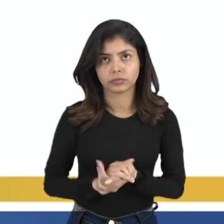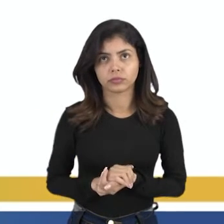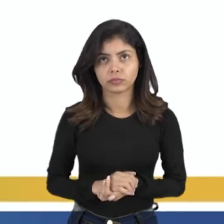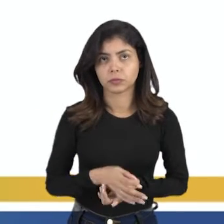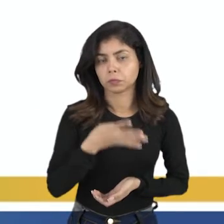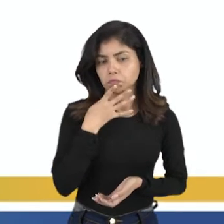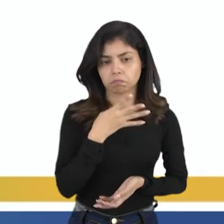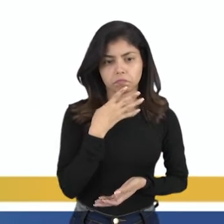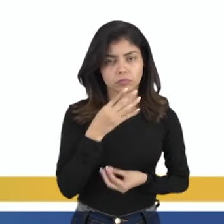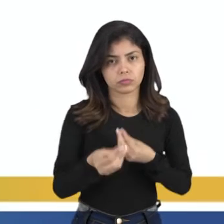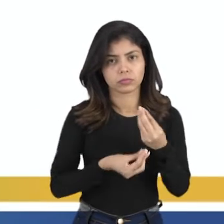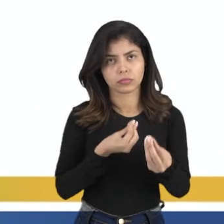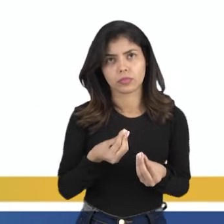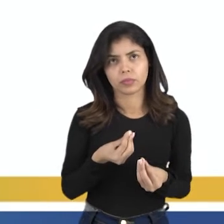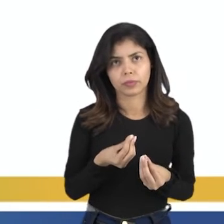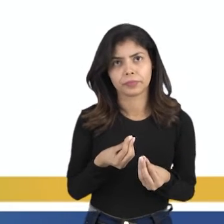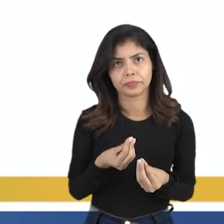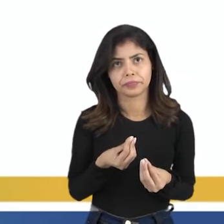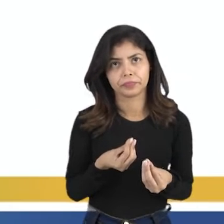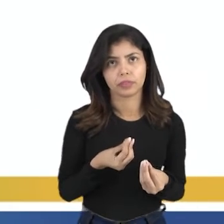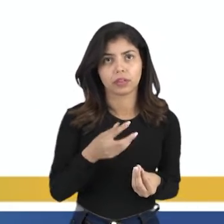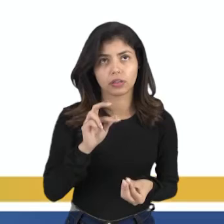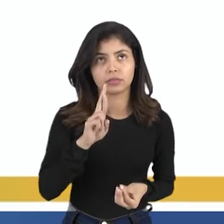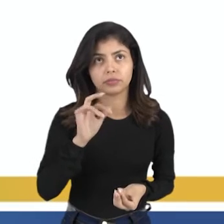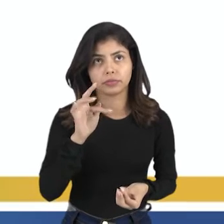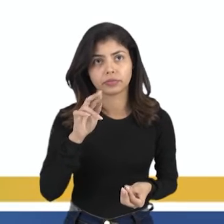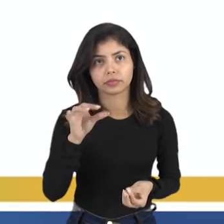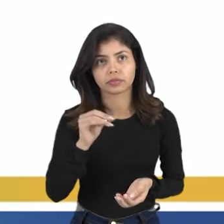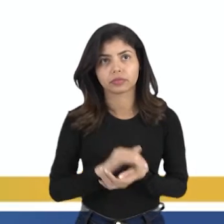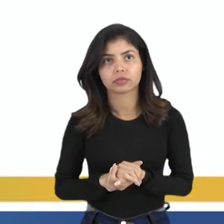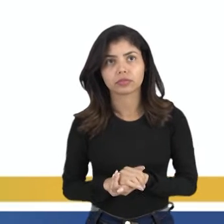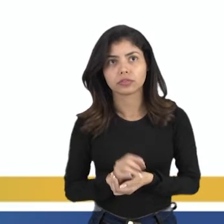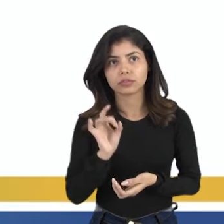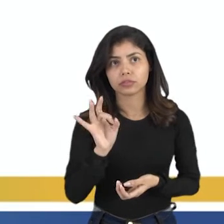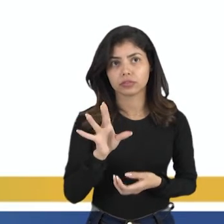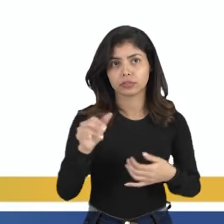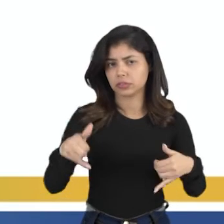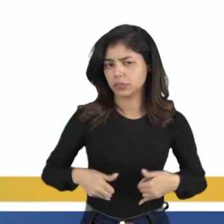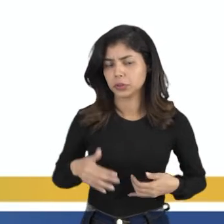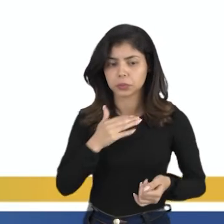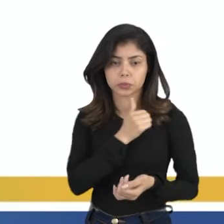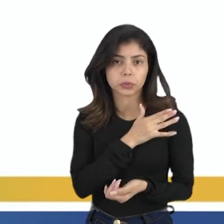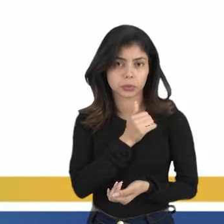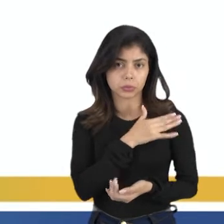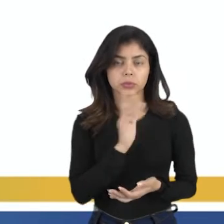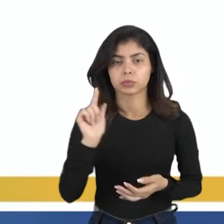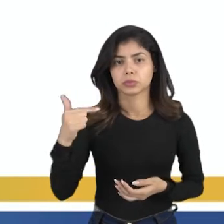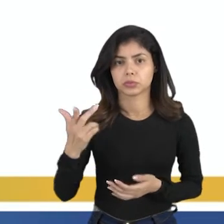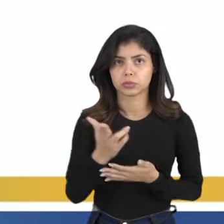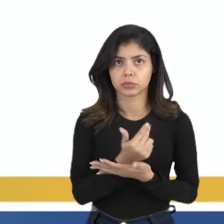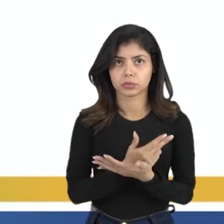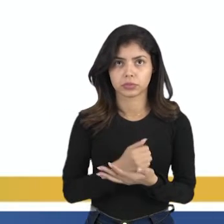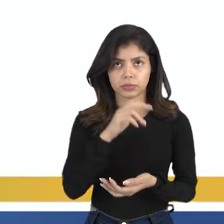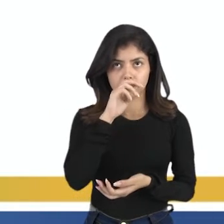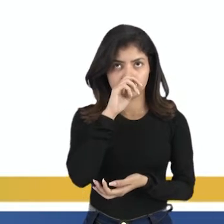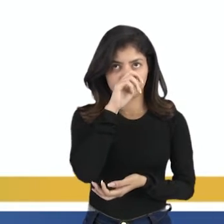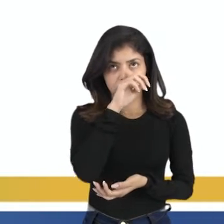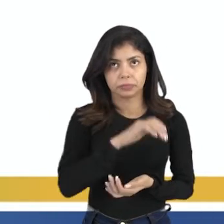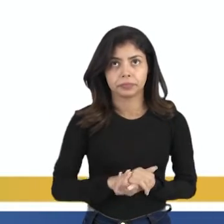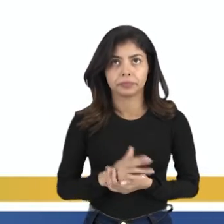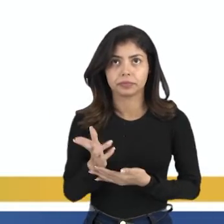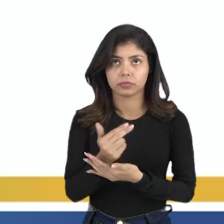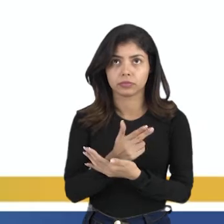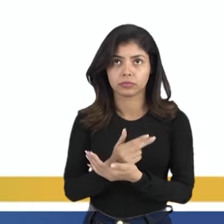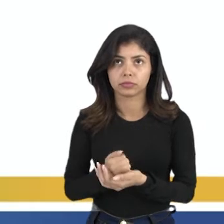eram reconhecidos, como se eles não fossem refinados e, portanto, eles sofressem preconceito dos outros artistas.